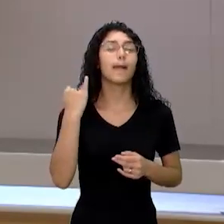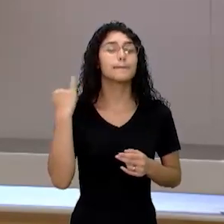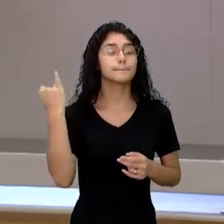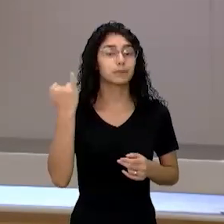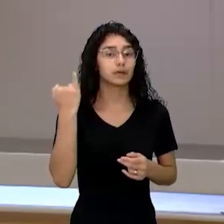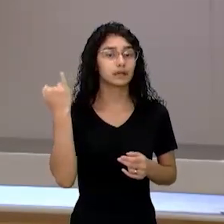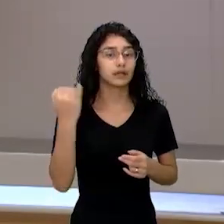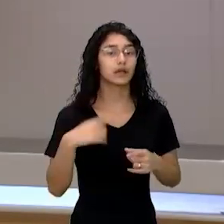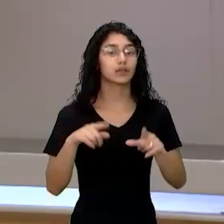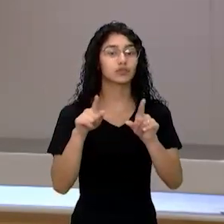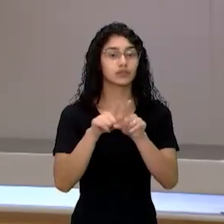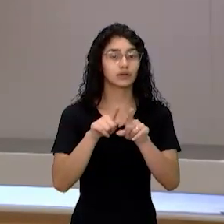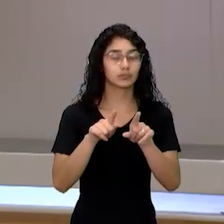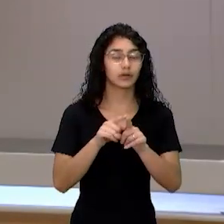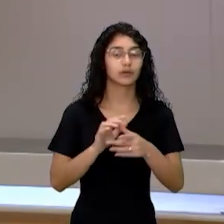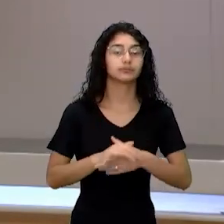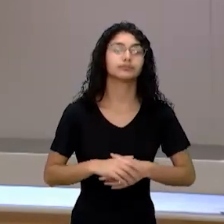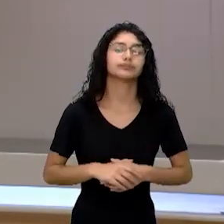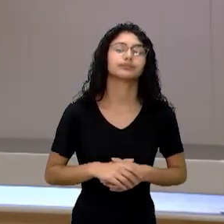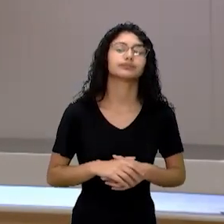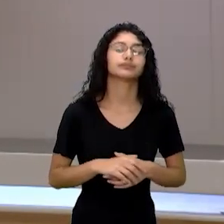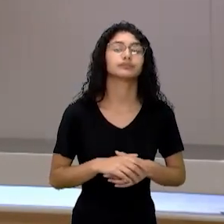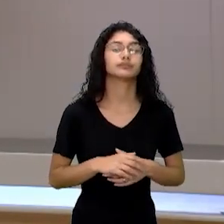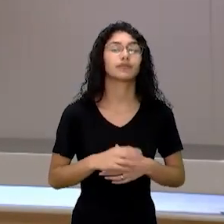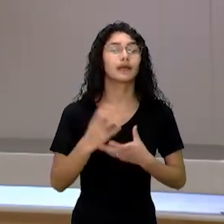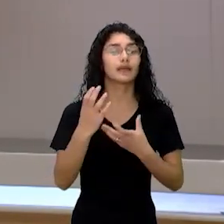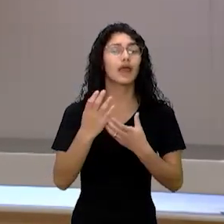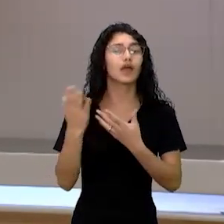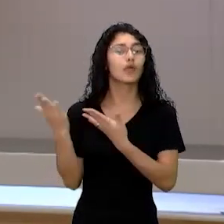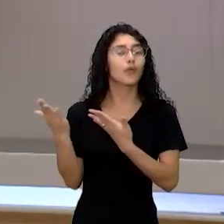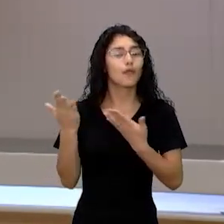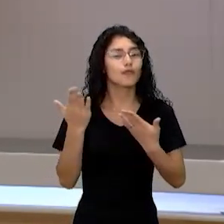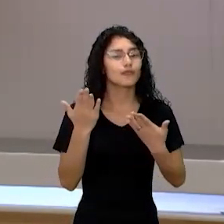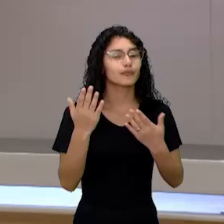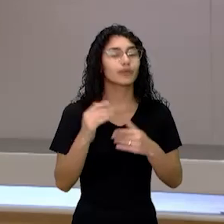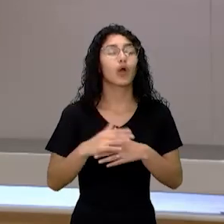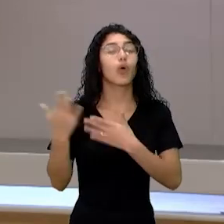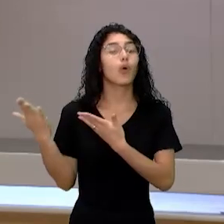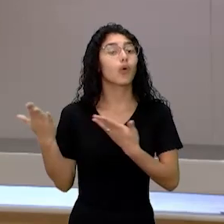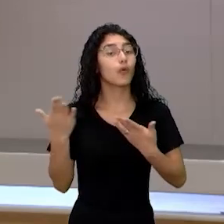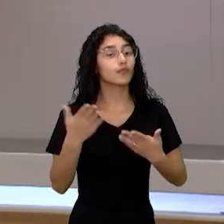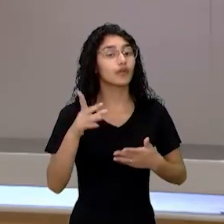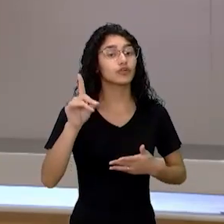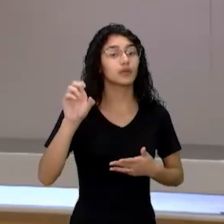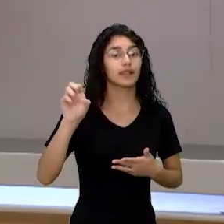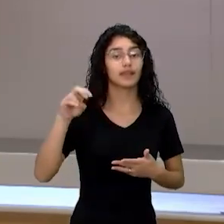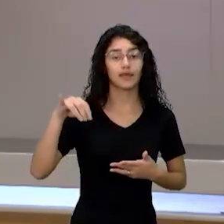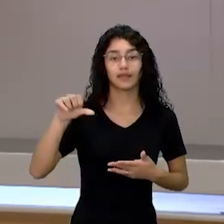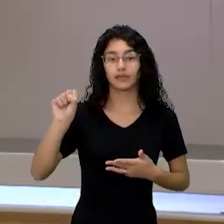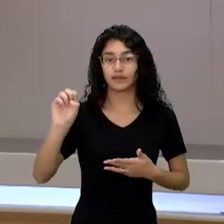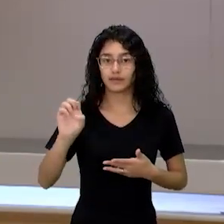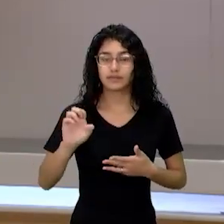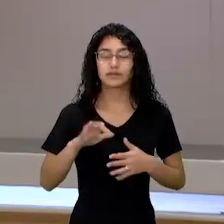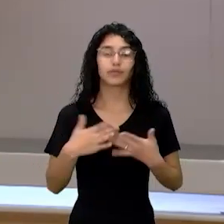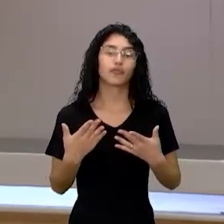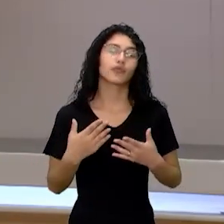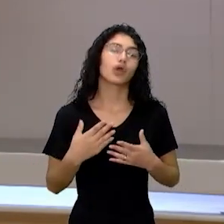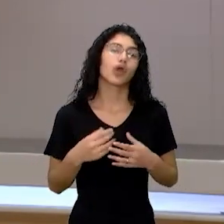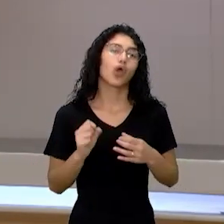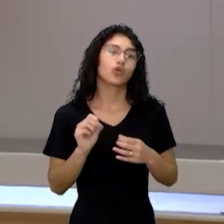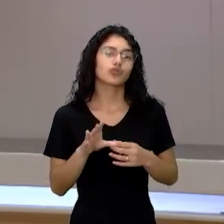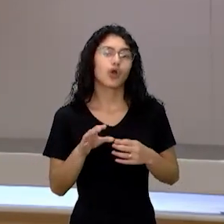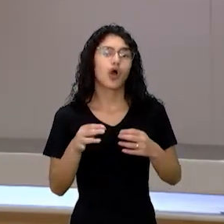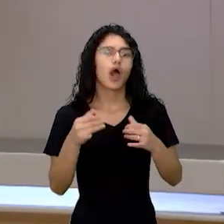então, quero o convite à Denise foi para isso, para que nós possamos, pelo menos, ter